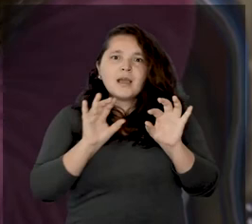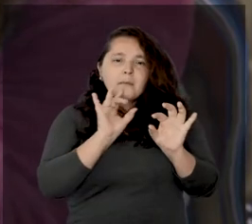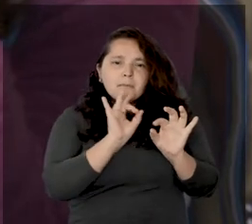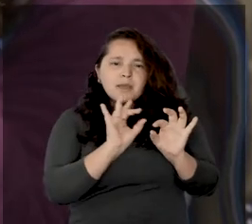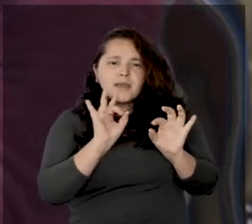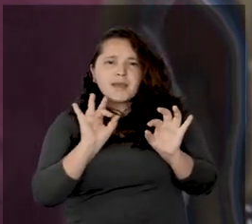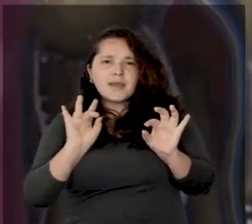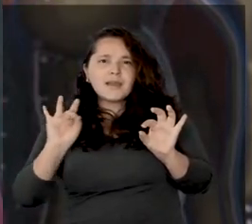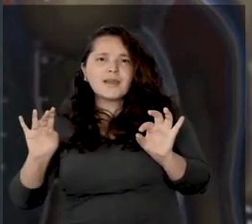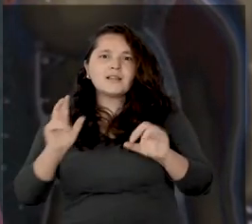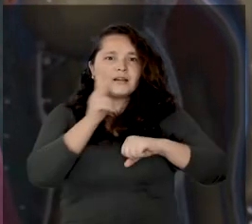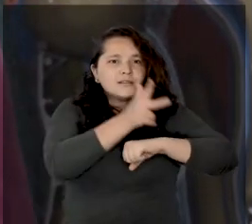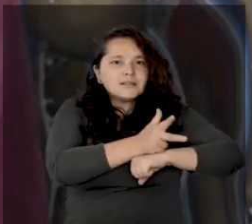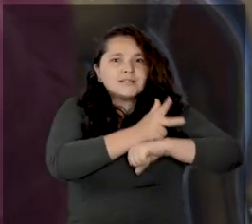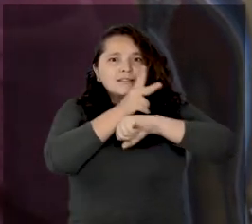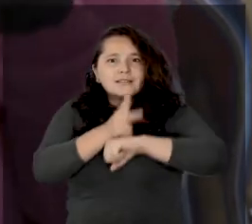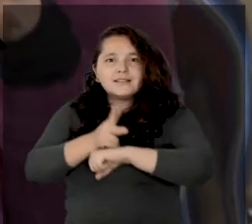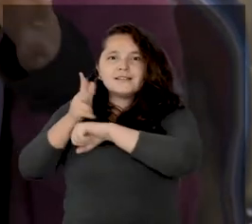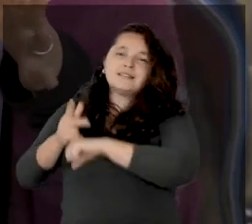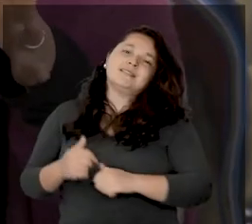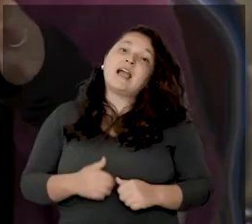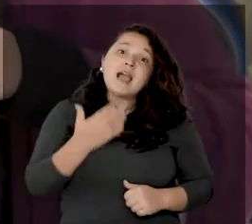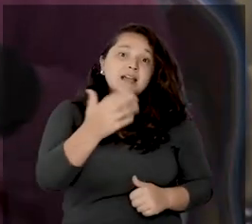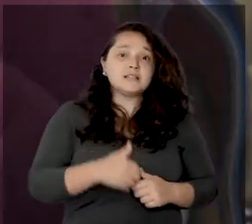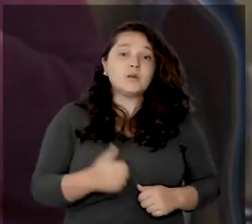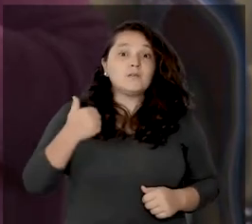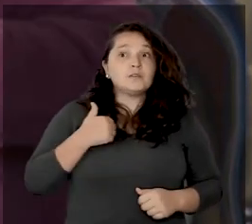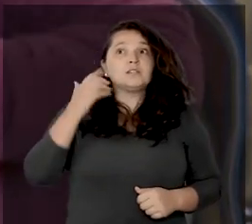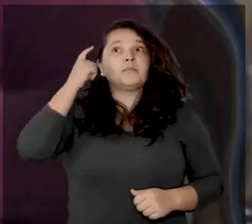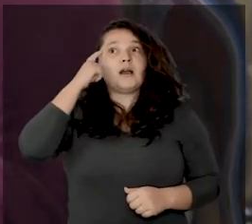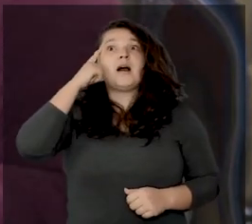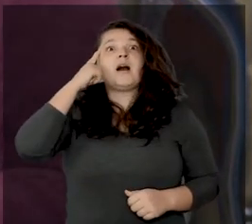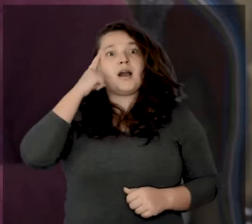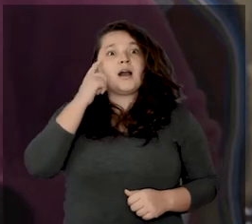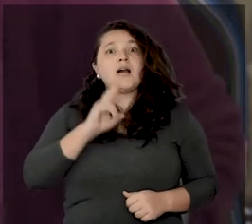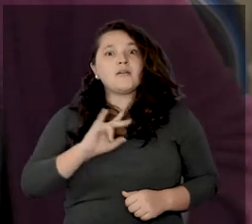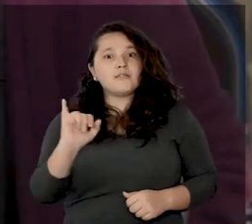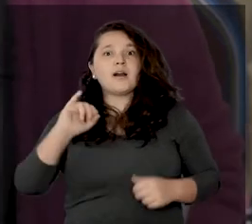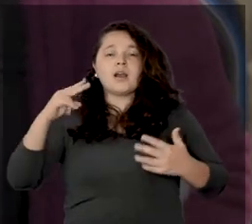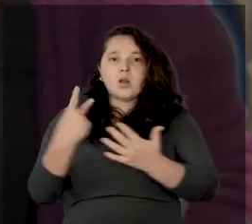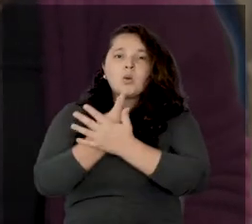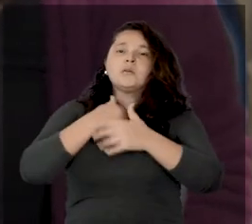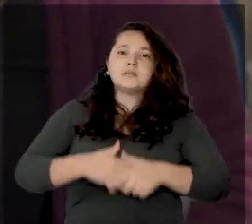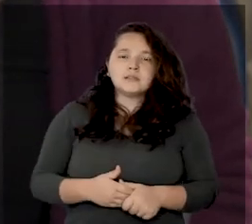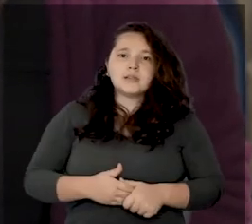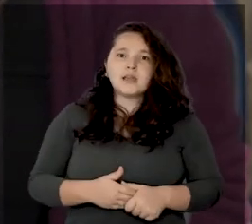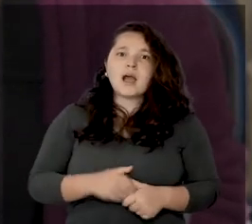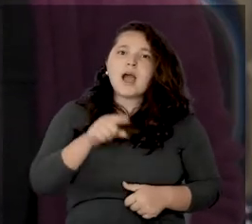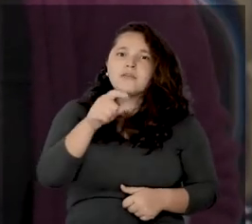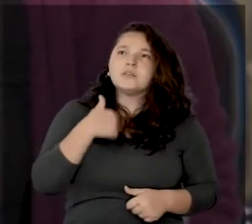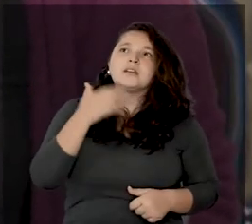vai acontecer só nesse cinema ritual, então você já vai filmando como se você estivesse